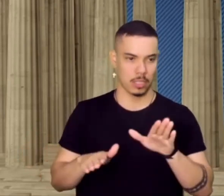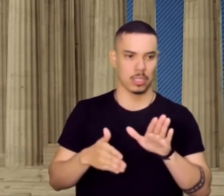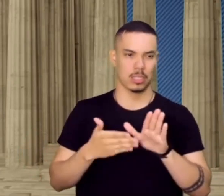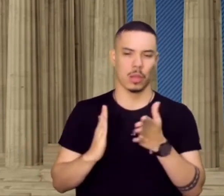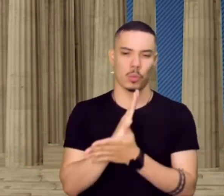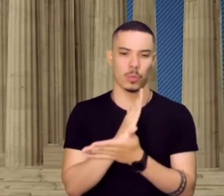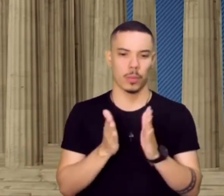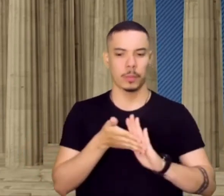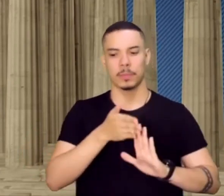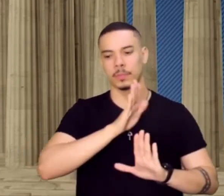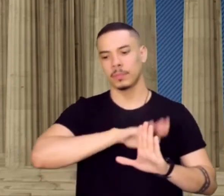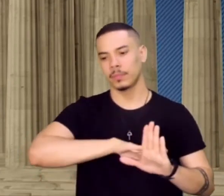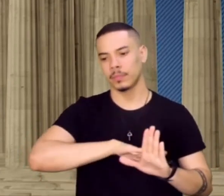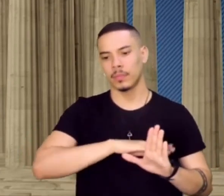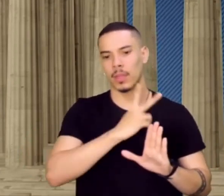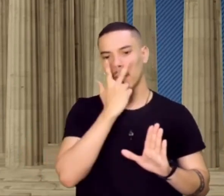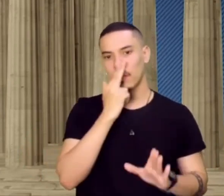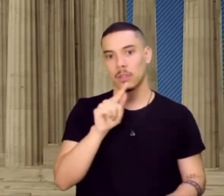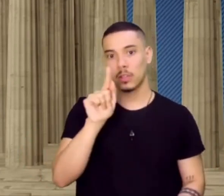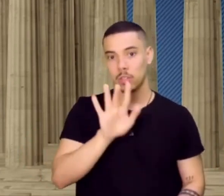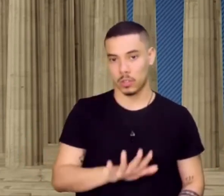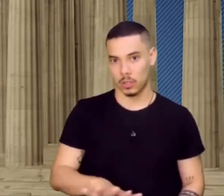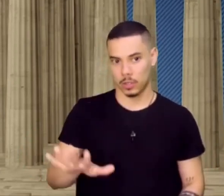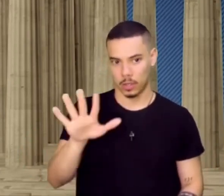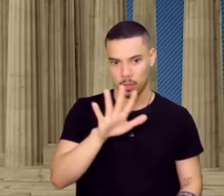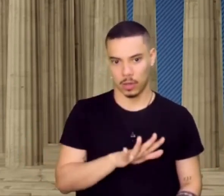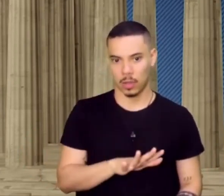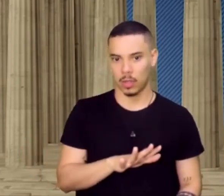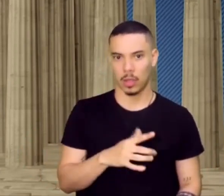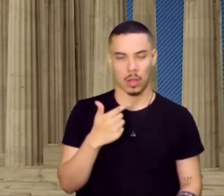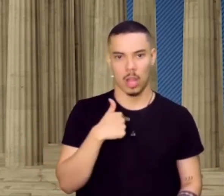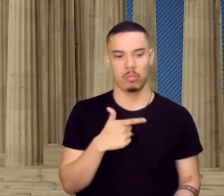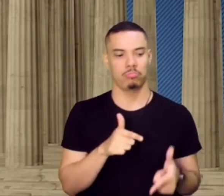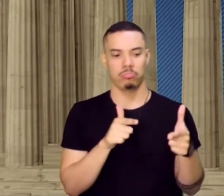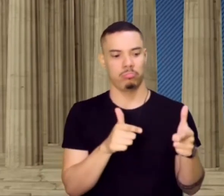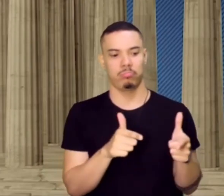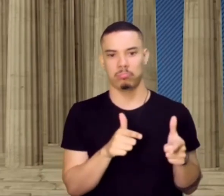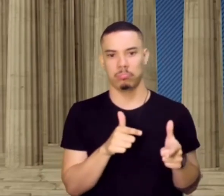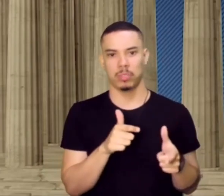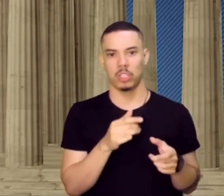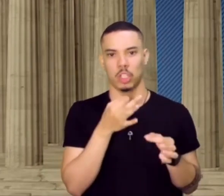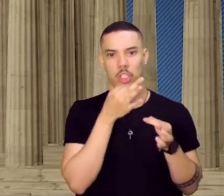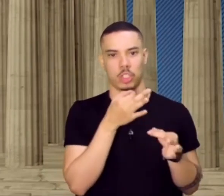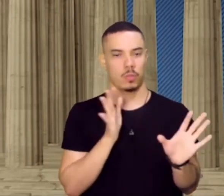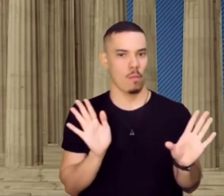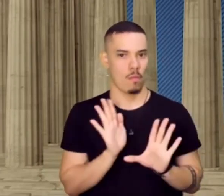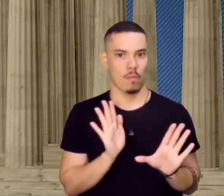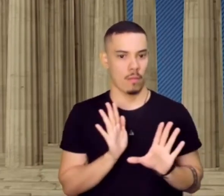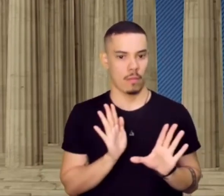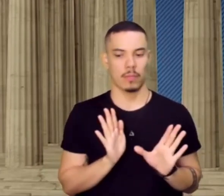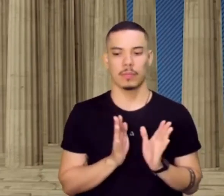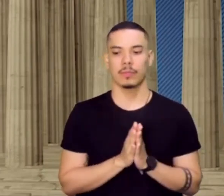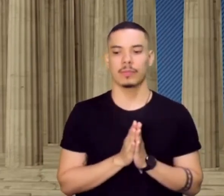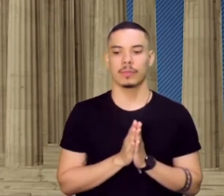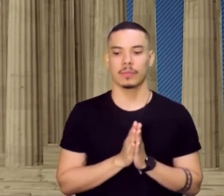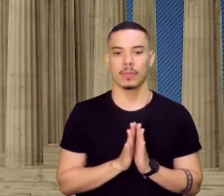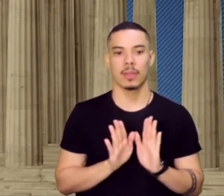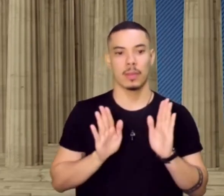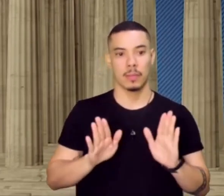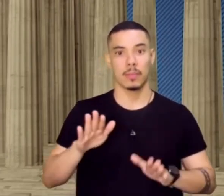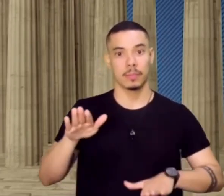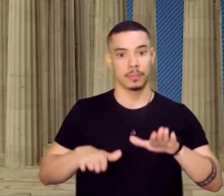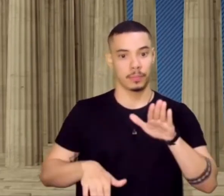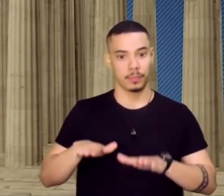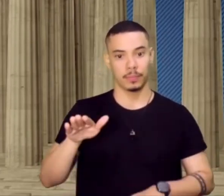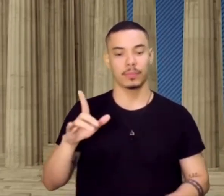elas, de modo geral, tá? Não estou aqui para condenar, mas para dizer que existe. Muitas